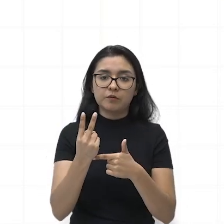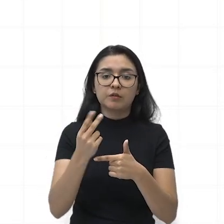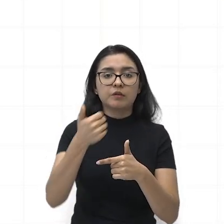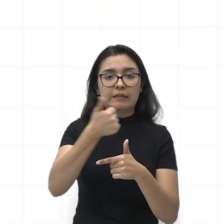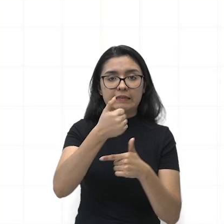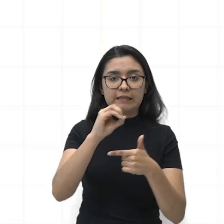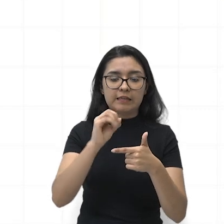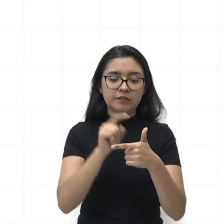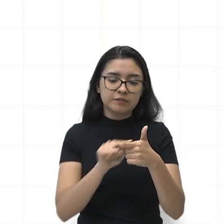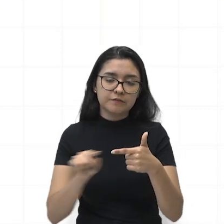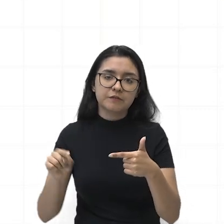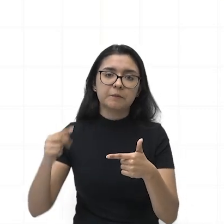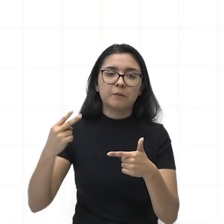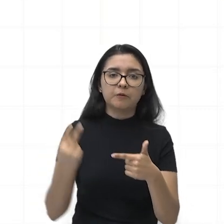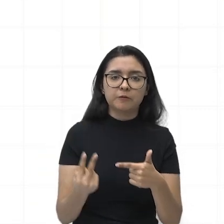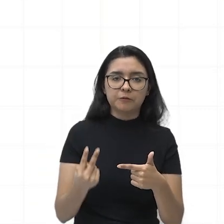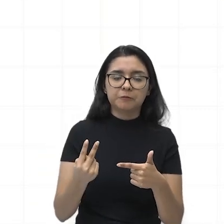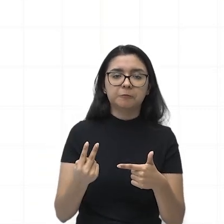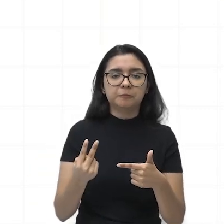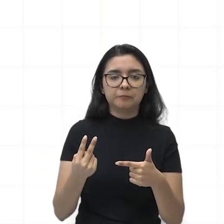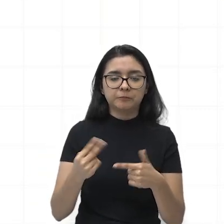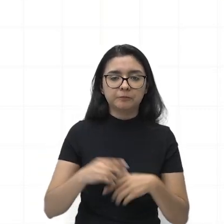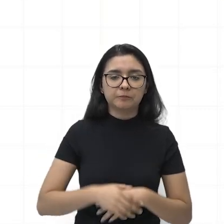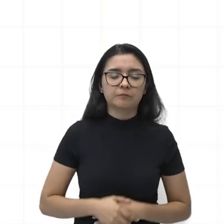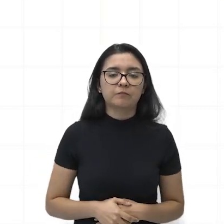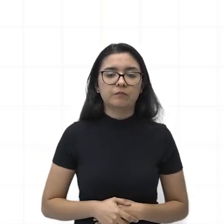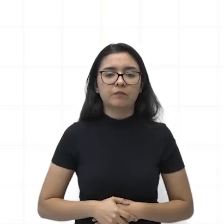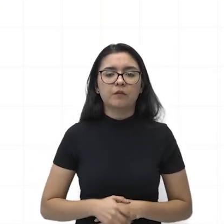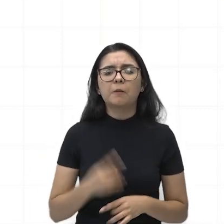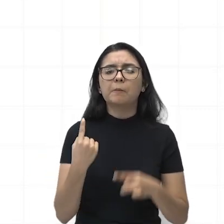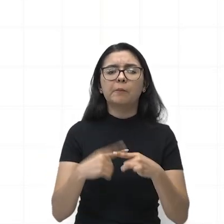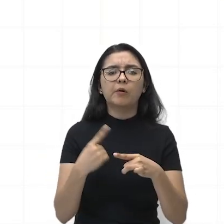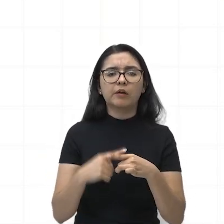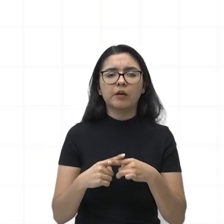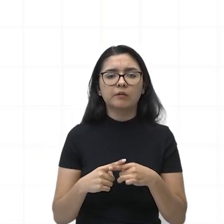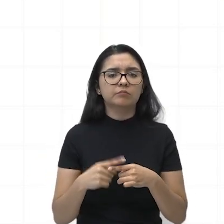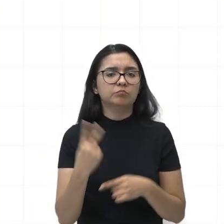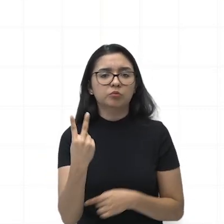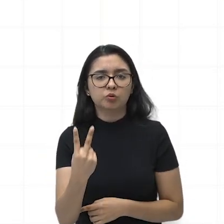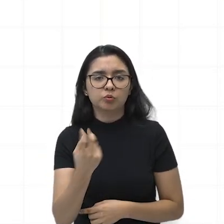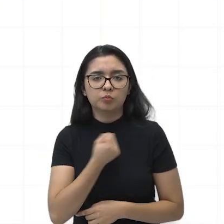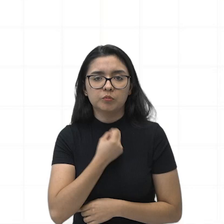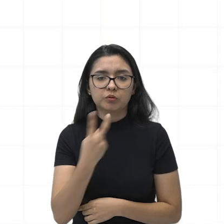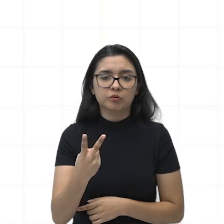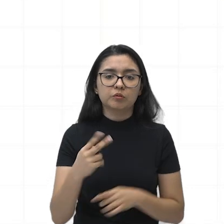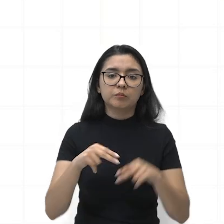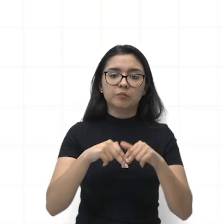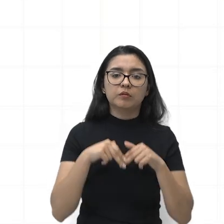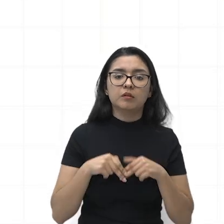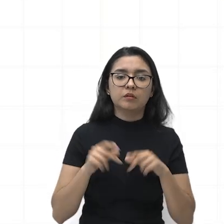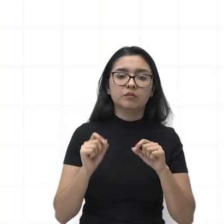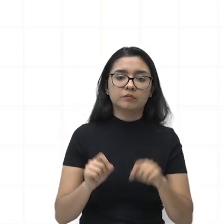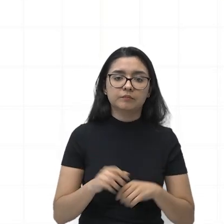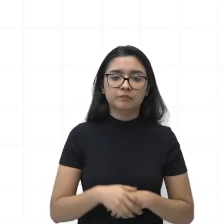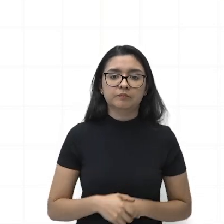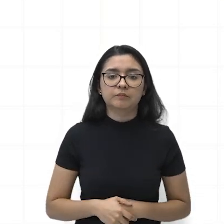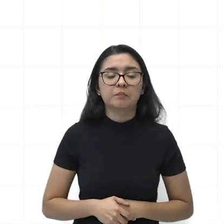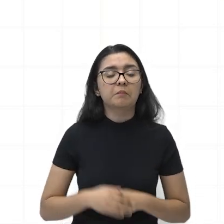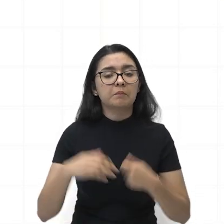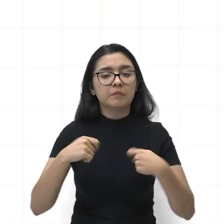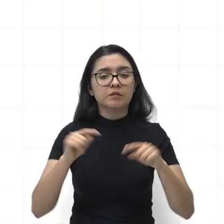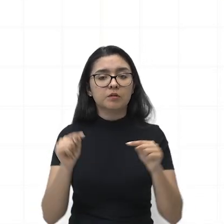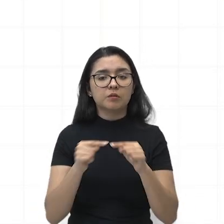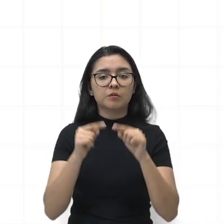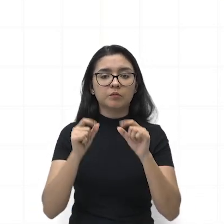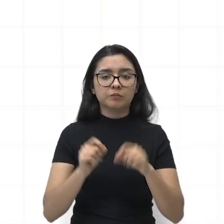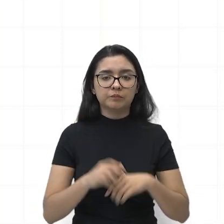10 também vamos dividir por 2. Beleza? E por que por 2? Porque, claro, o número que divide o numerador tem que ser exatamente igual ao